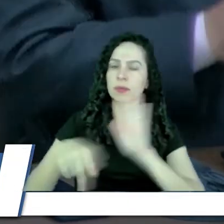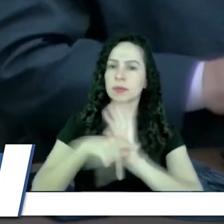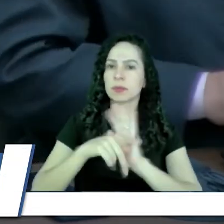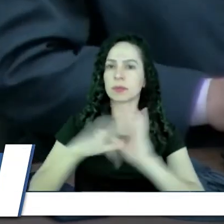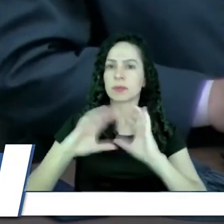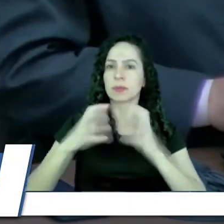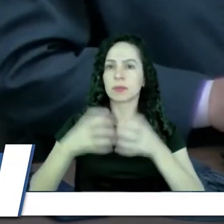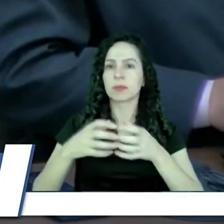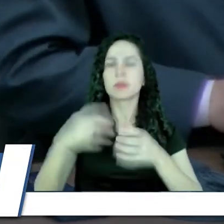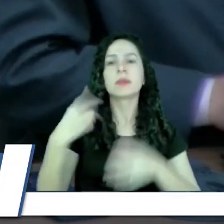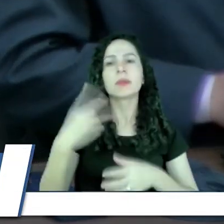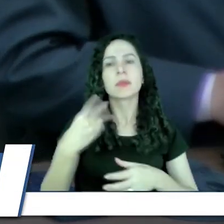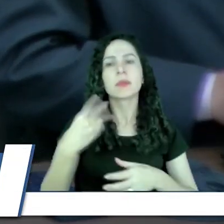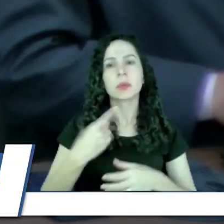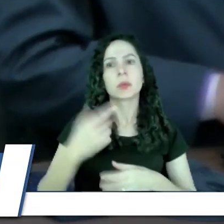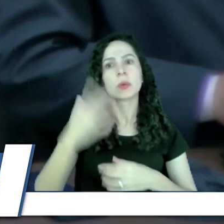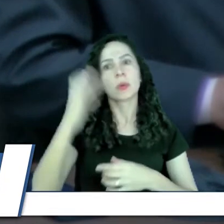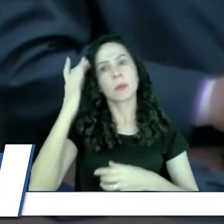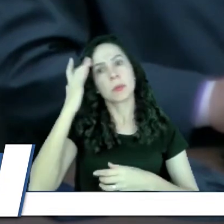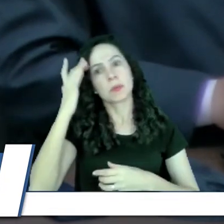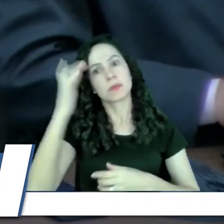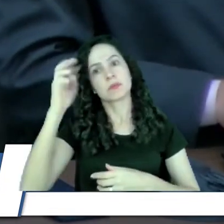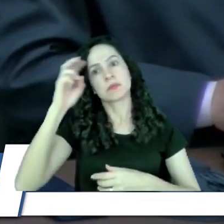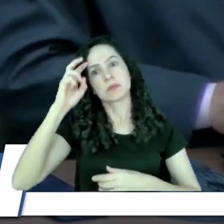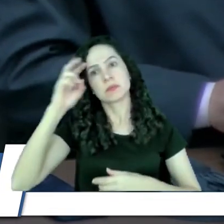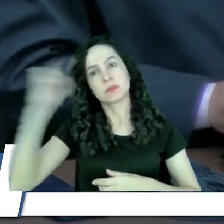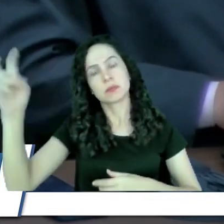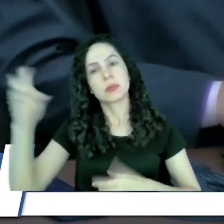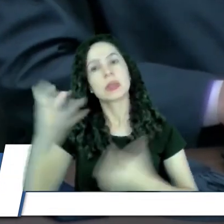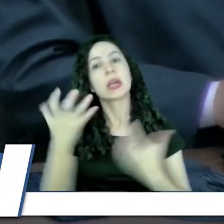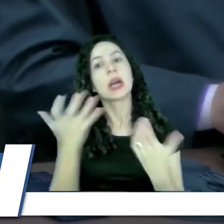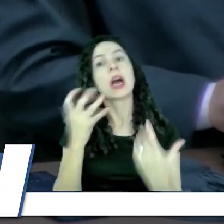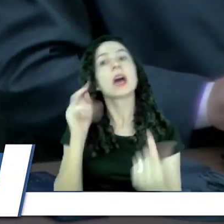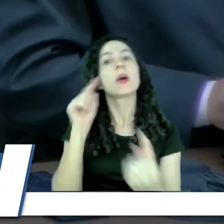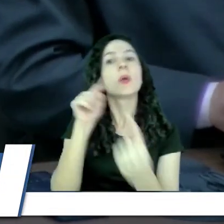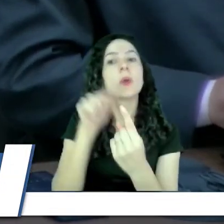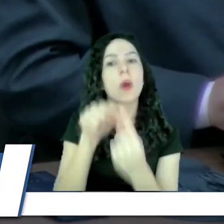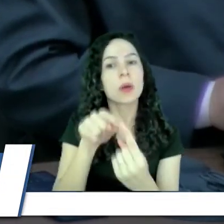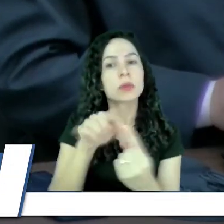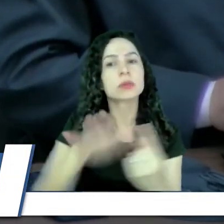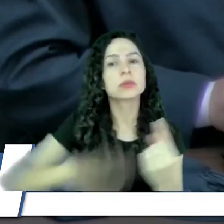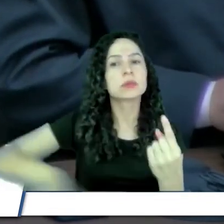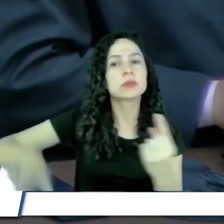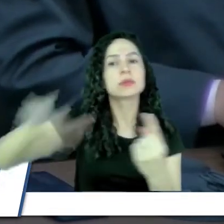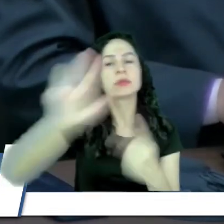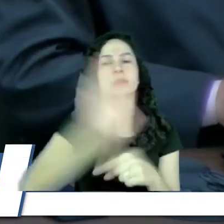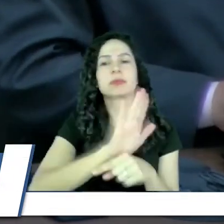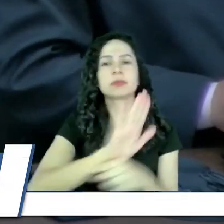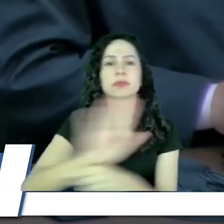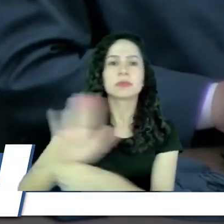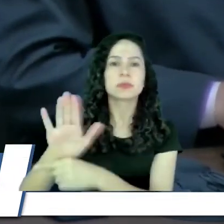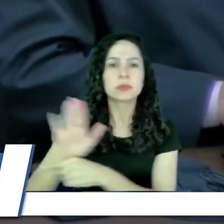com muita sabedoria, sempre buscando o bem comum e, principalmente,